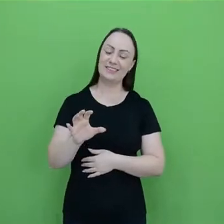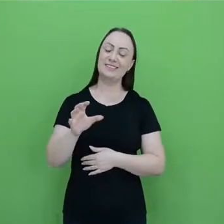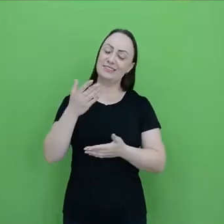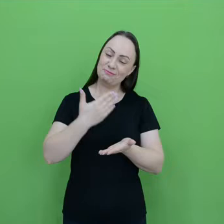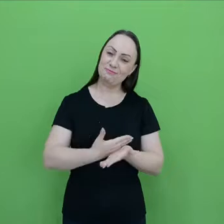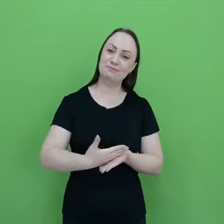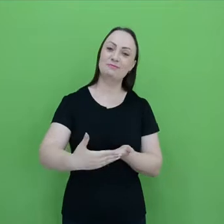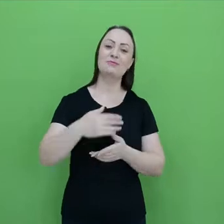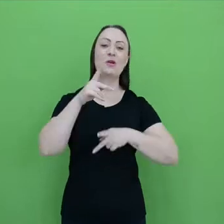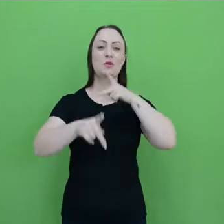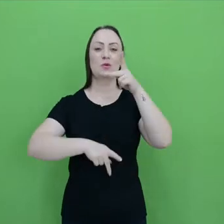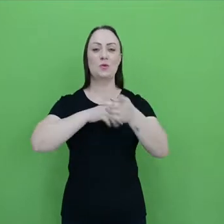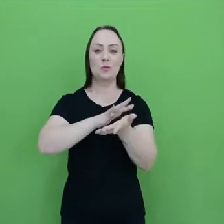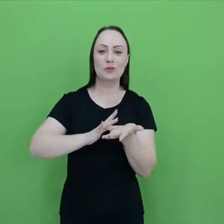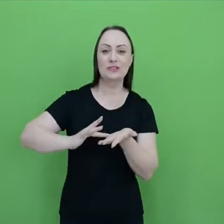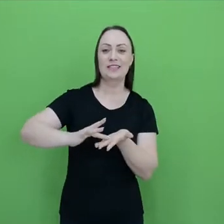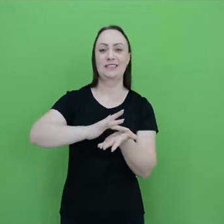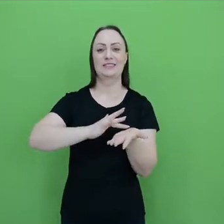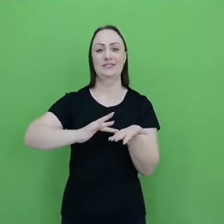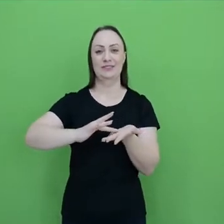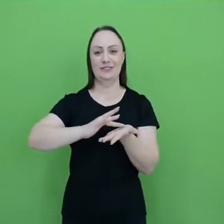que nasceu o povo cigano.